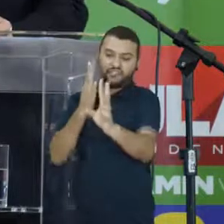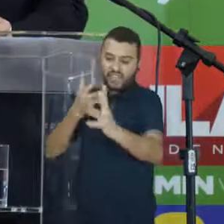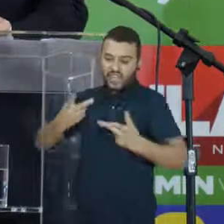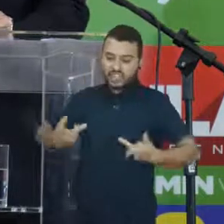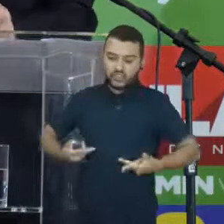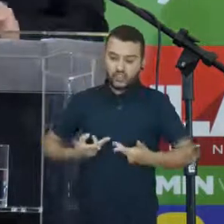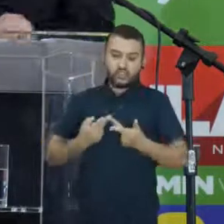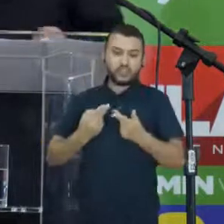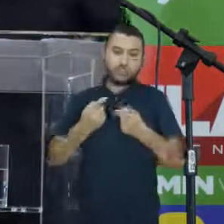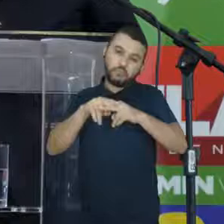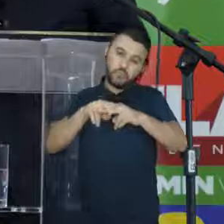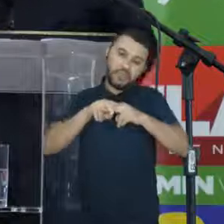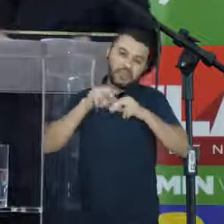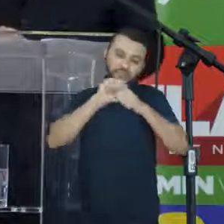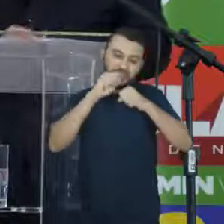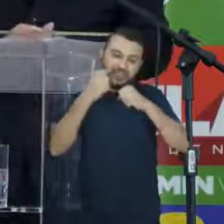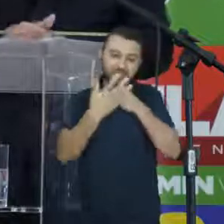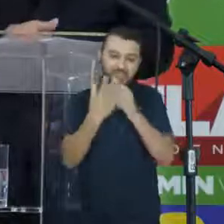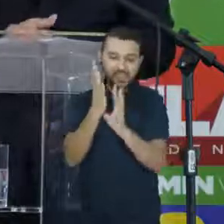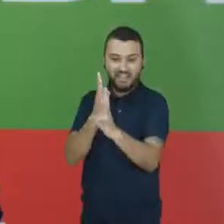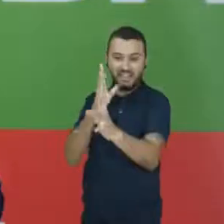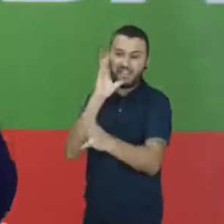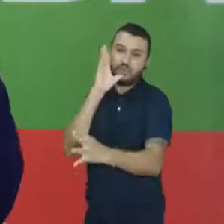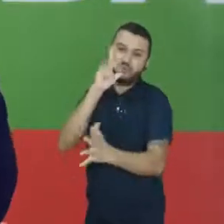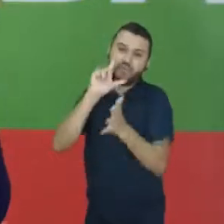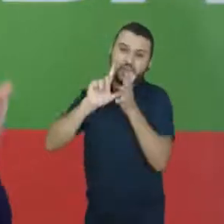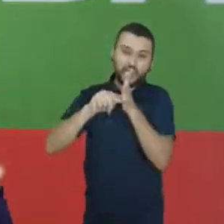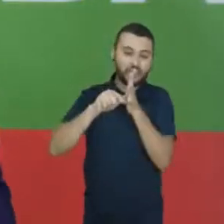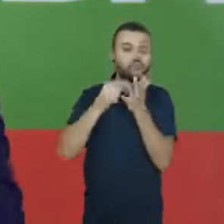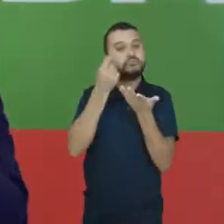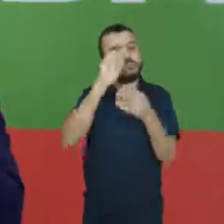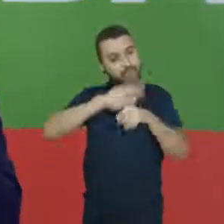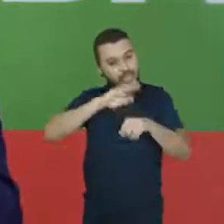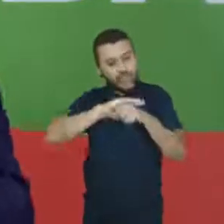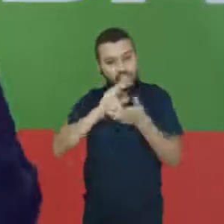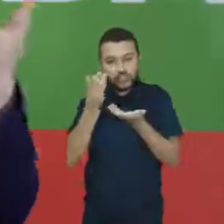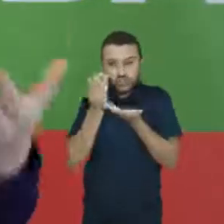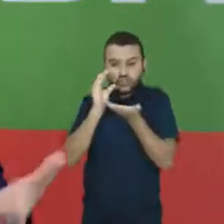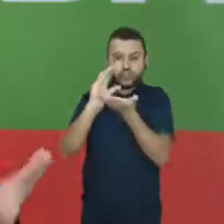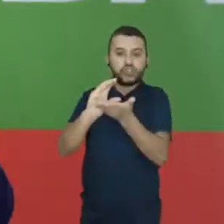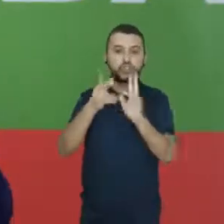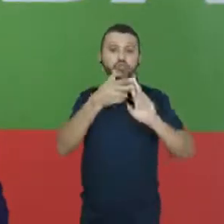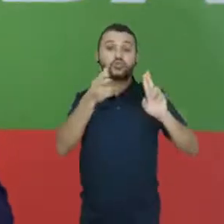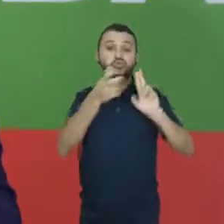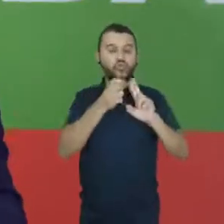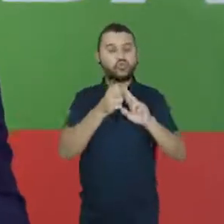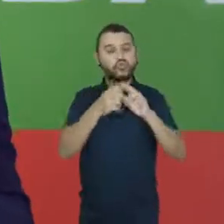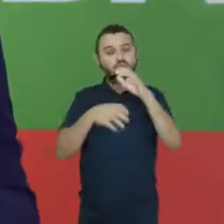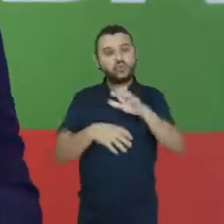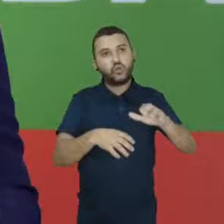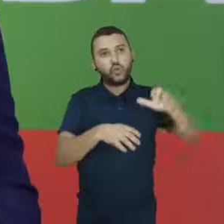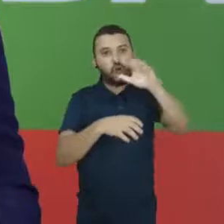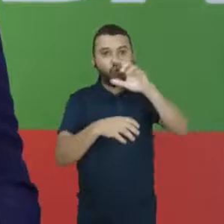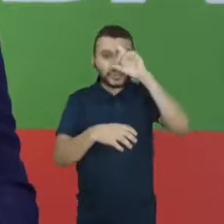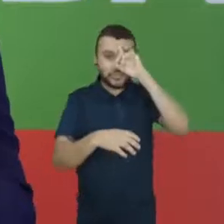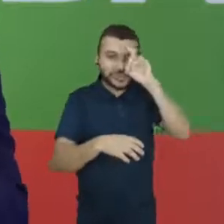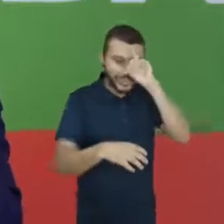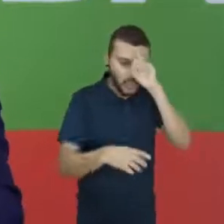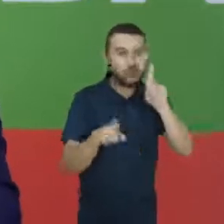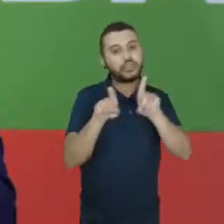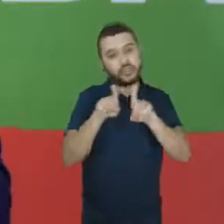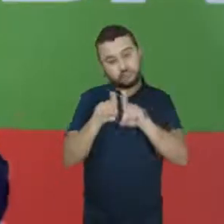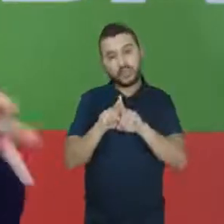pandemia, repassando um pouco mais de recurso do SUS para os hospitais regionais, filantrópicos e santas casas. Quando o senhor